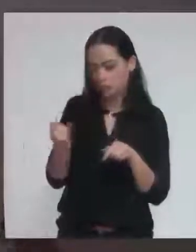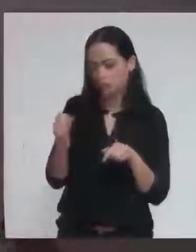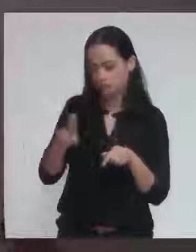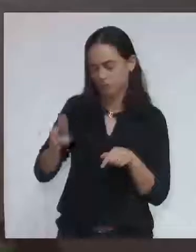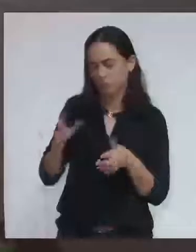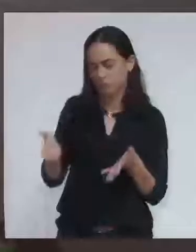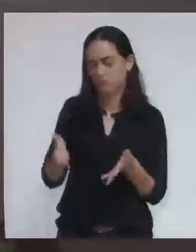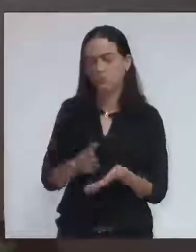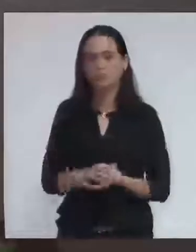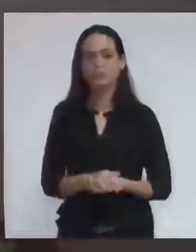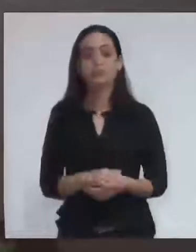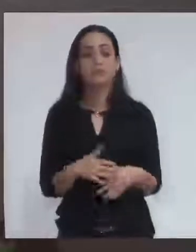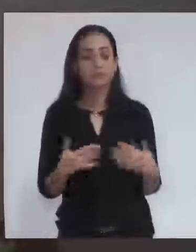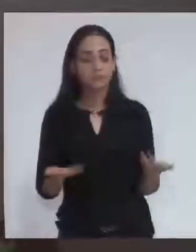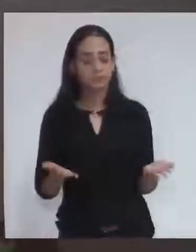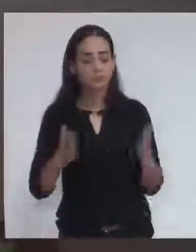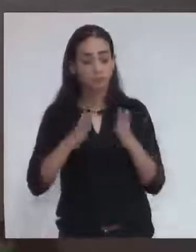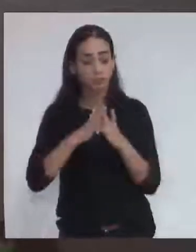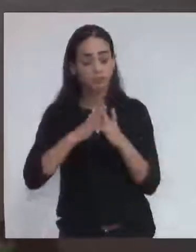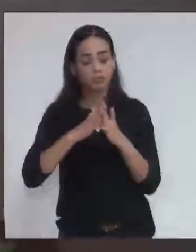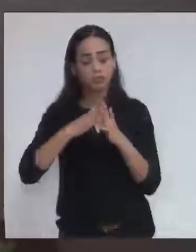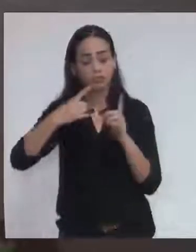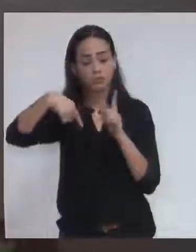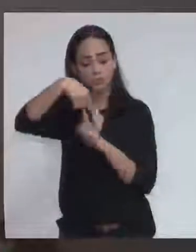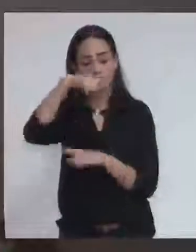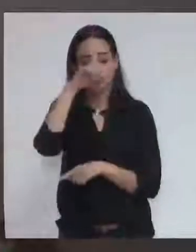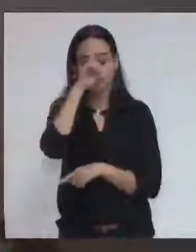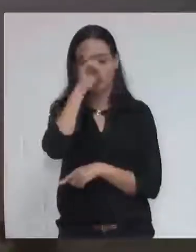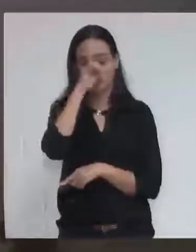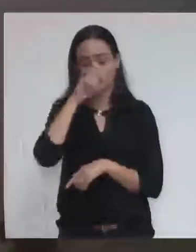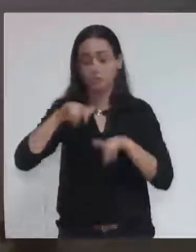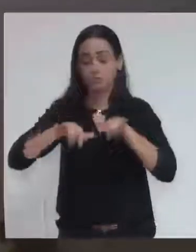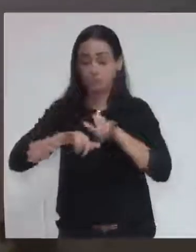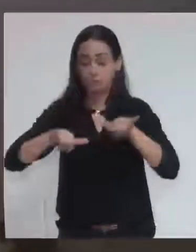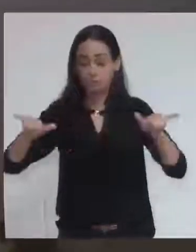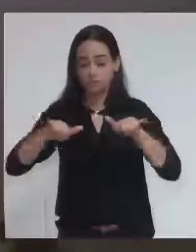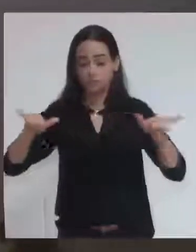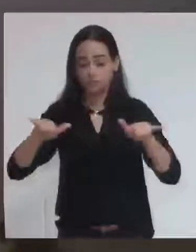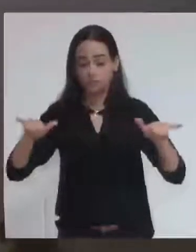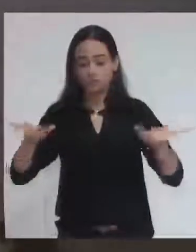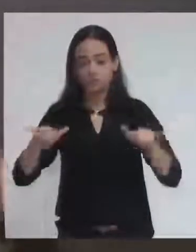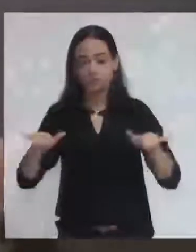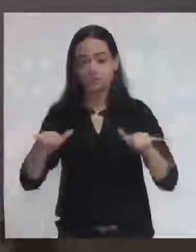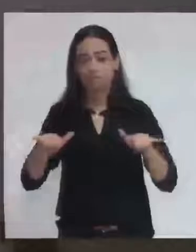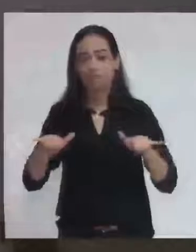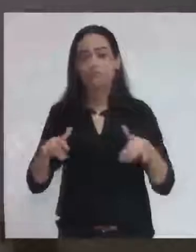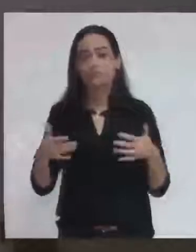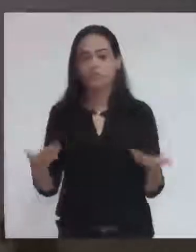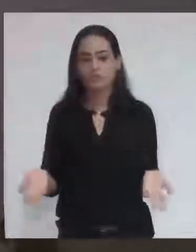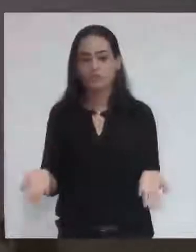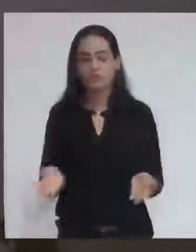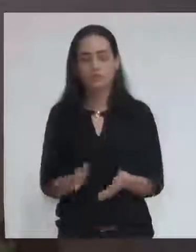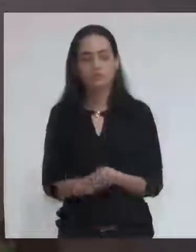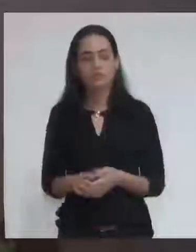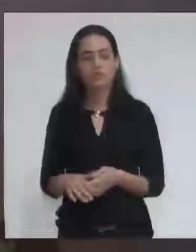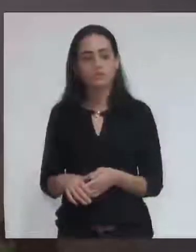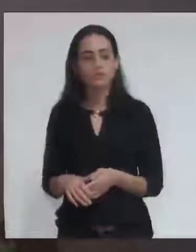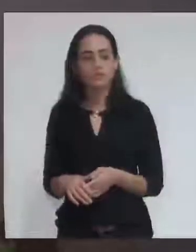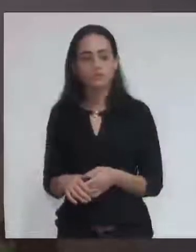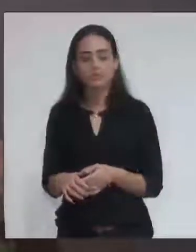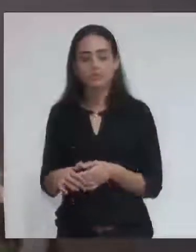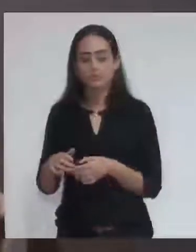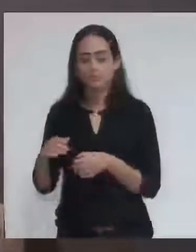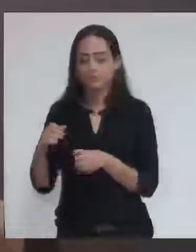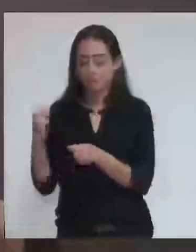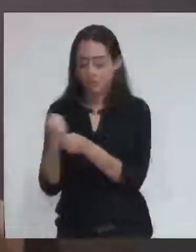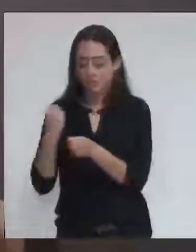A Santa Casa está numa campanha porque está se aumentando ali os leitos de UTI. São mais 7 leitos que estão